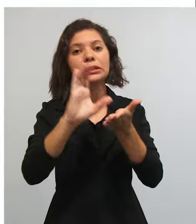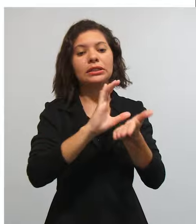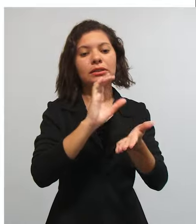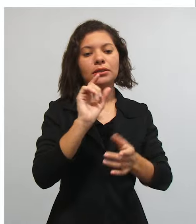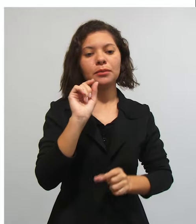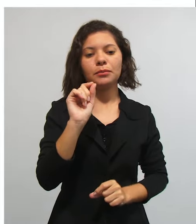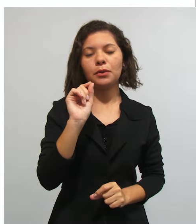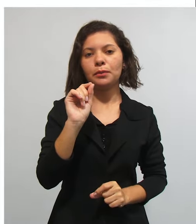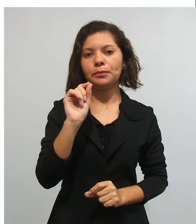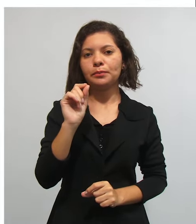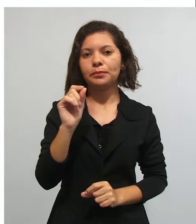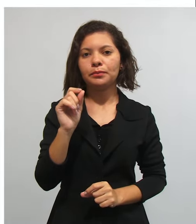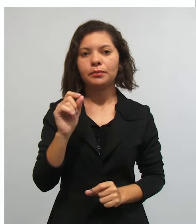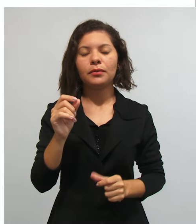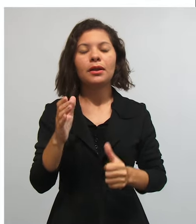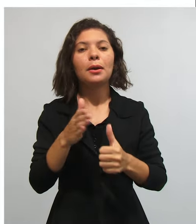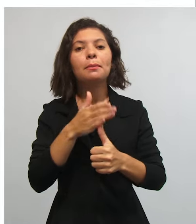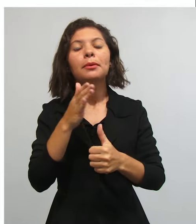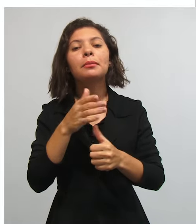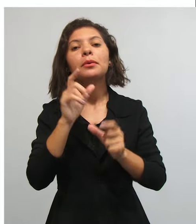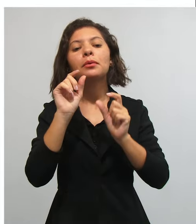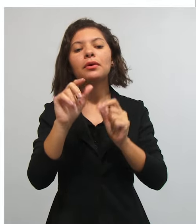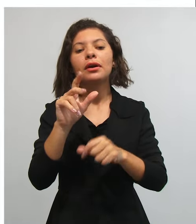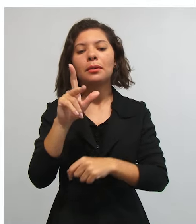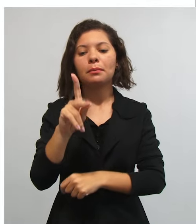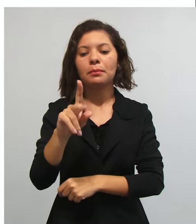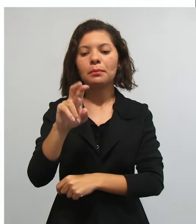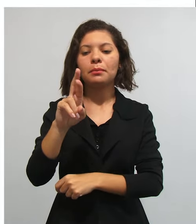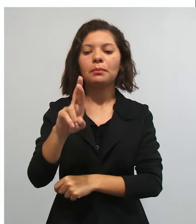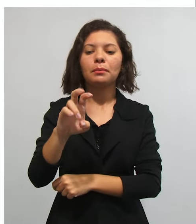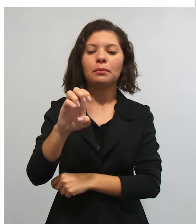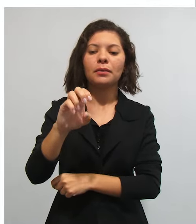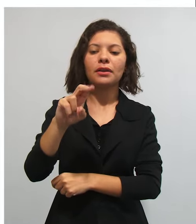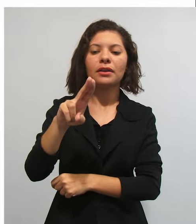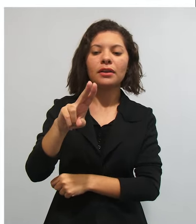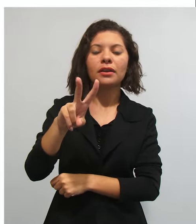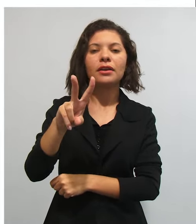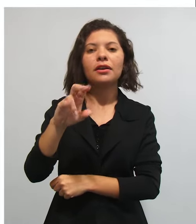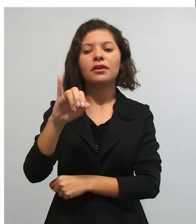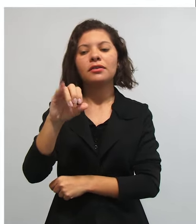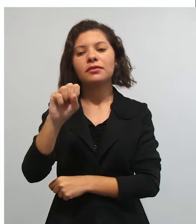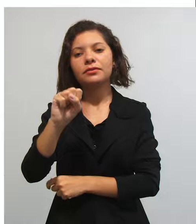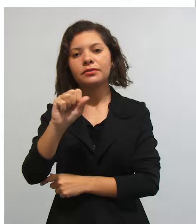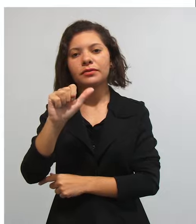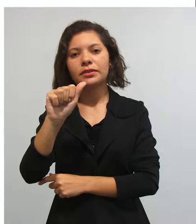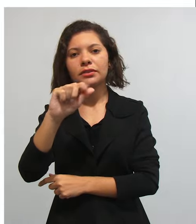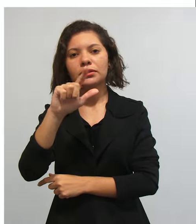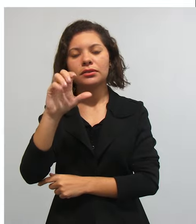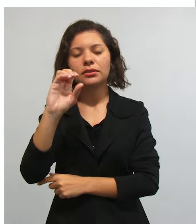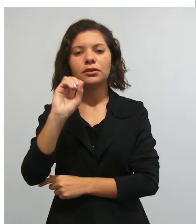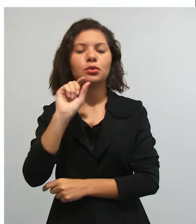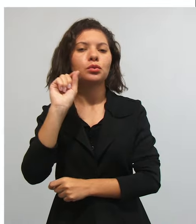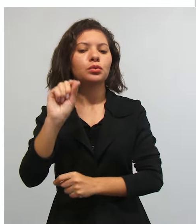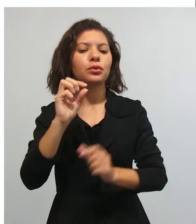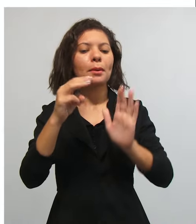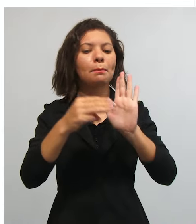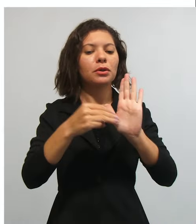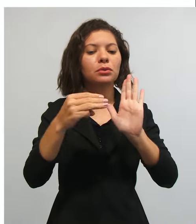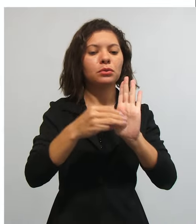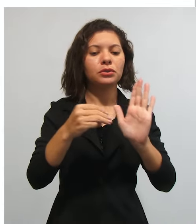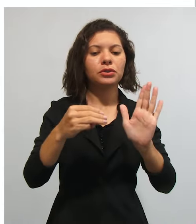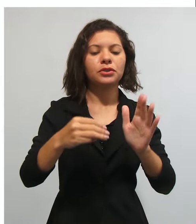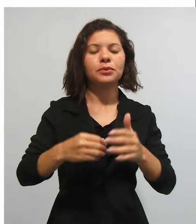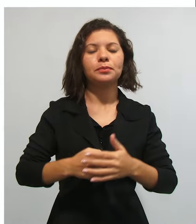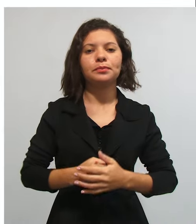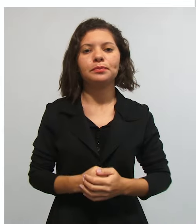lei orçamentária, que é uma metodologia que é utilizada para fazer essa previsão. A gente tem o lançamento